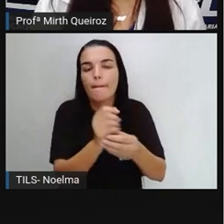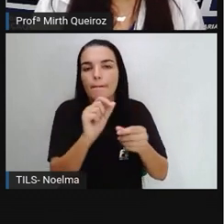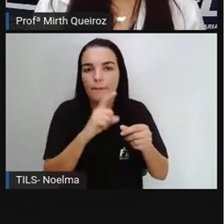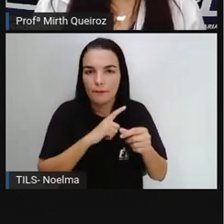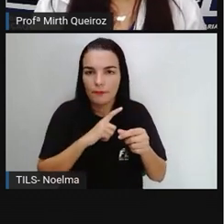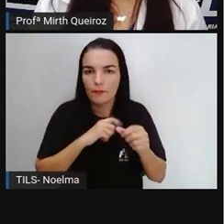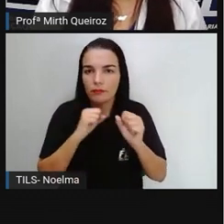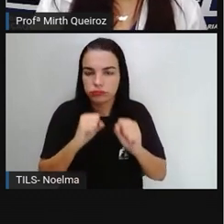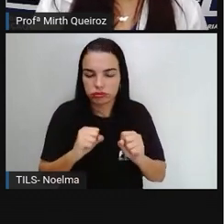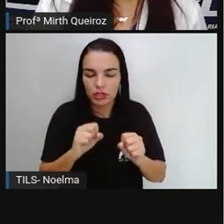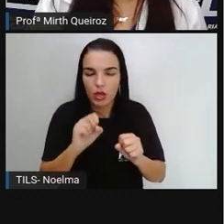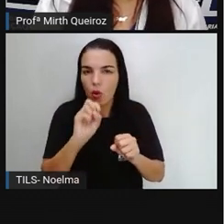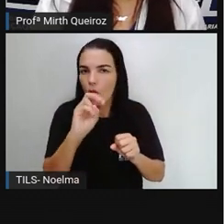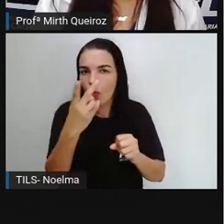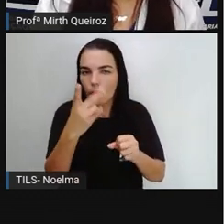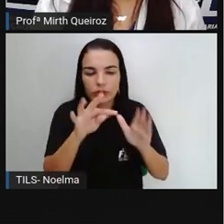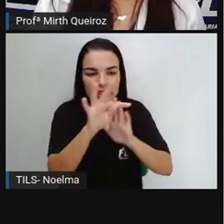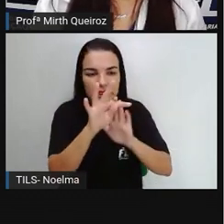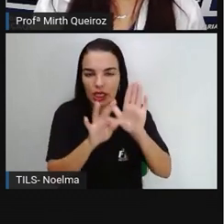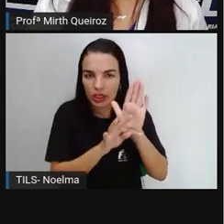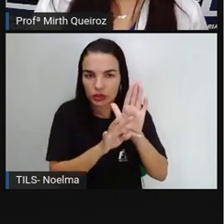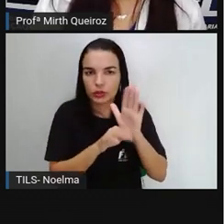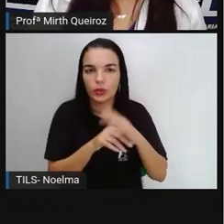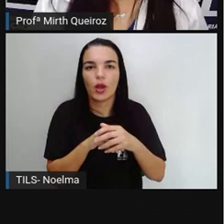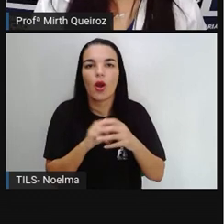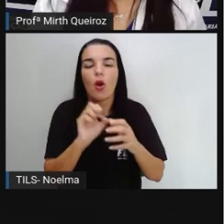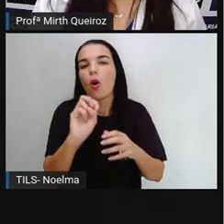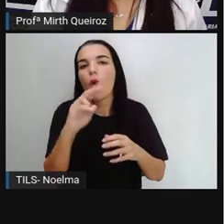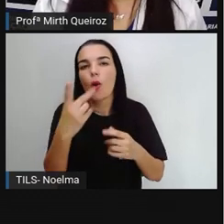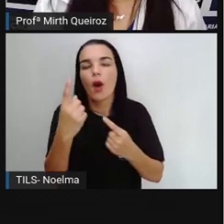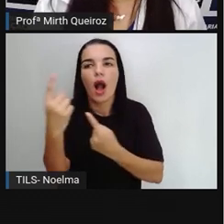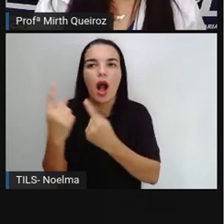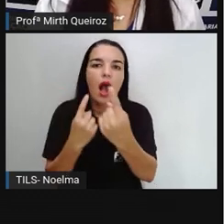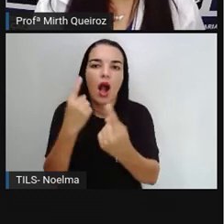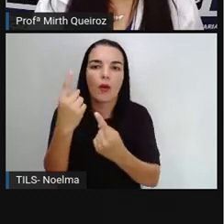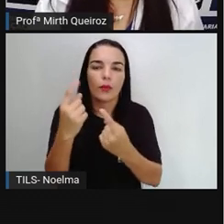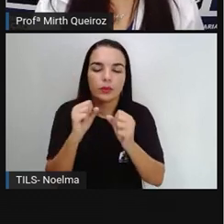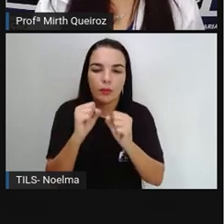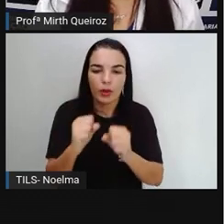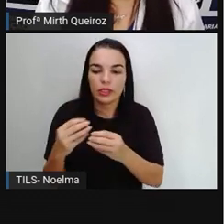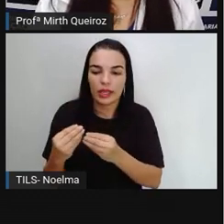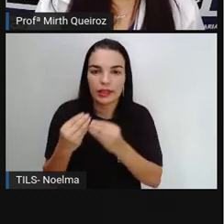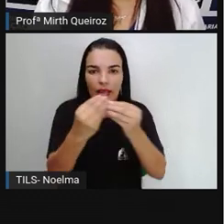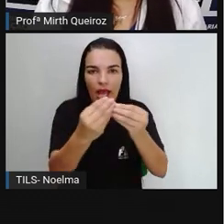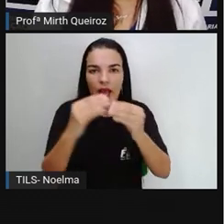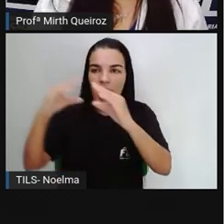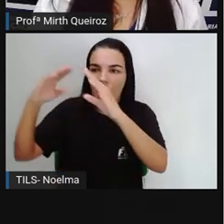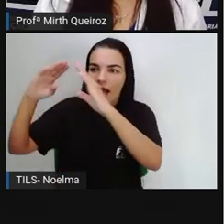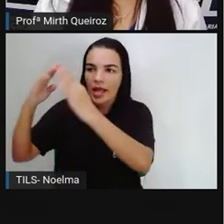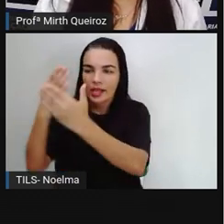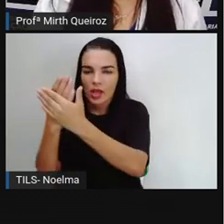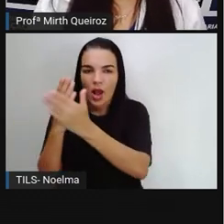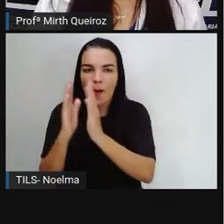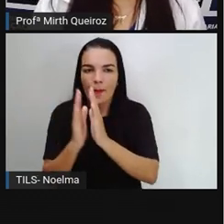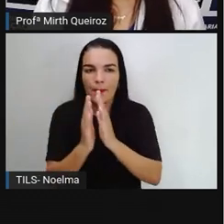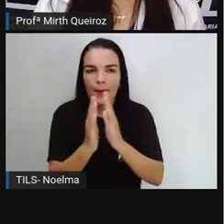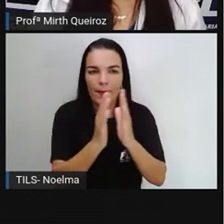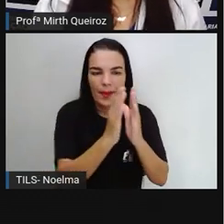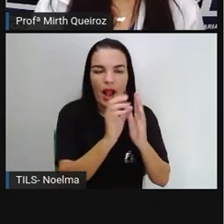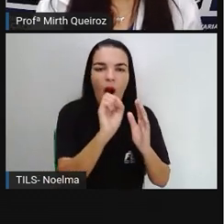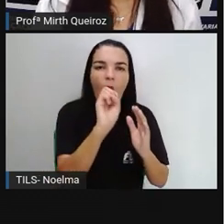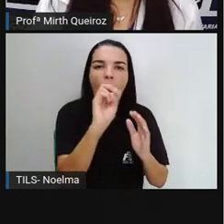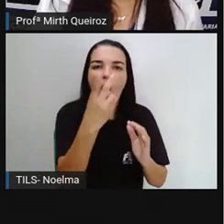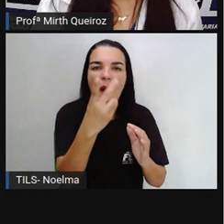livro físico, ou pode ter sido um texto, ou alguns podem ter fornecido um livro digital,